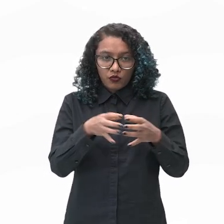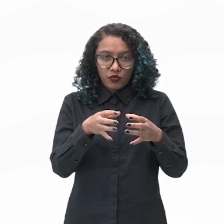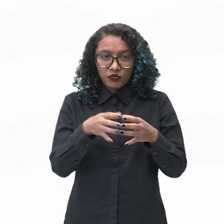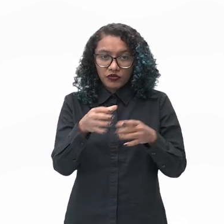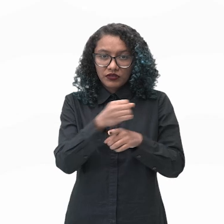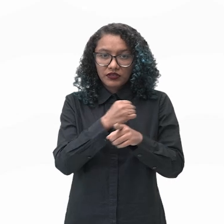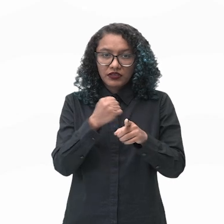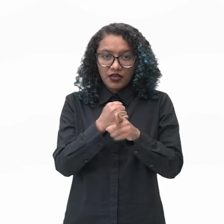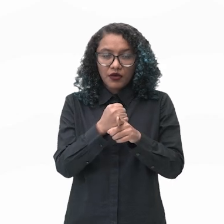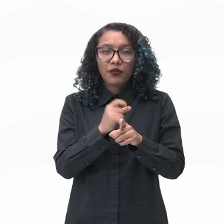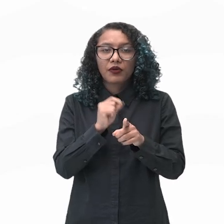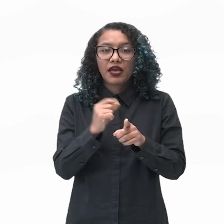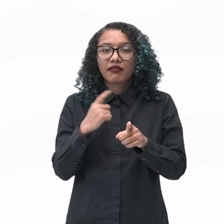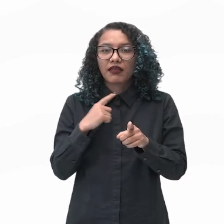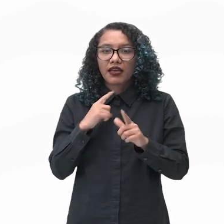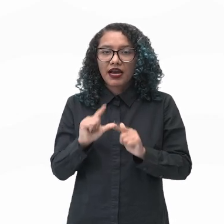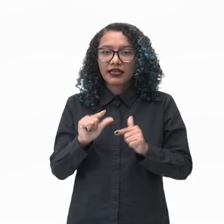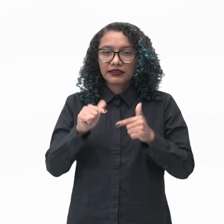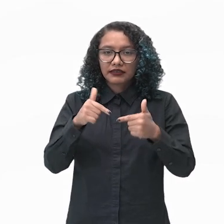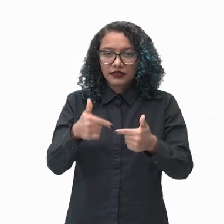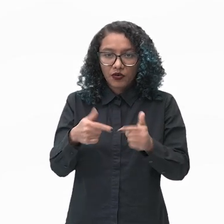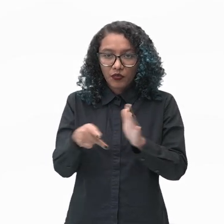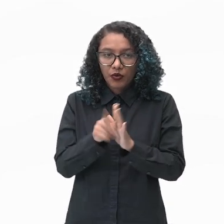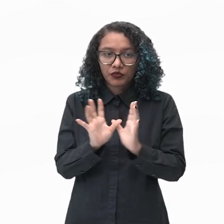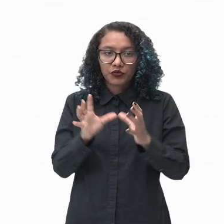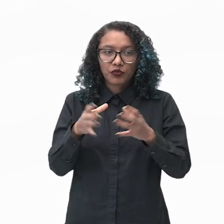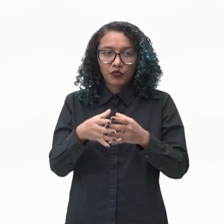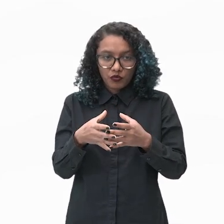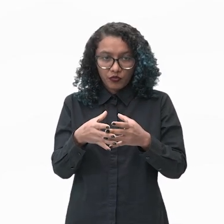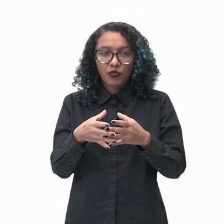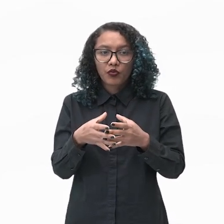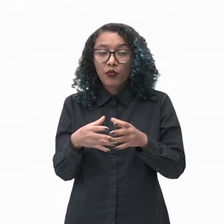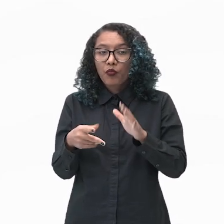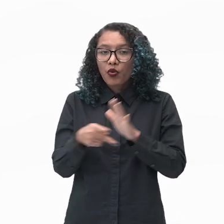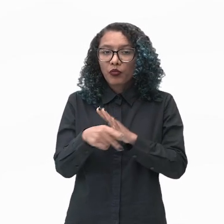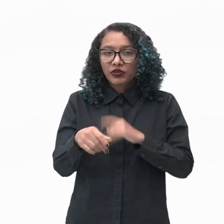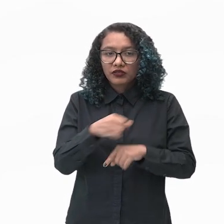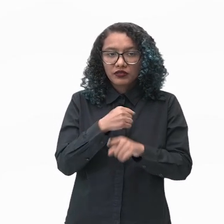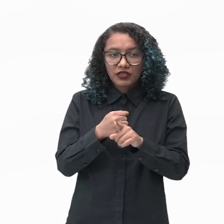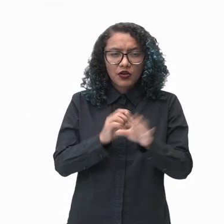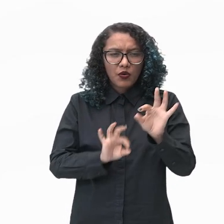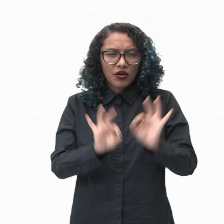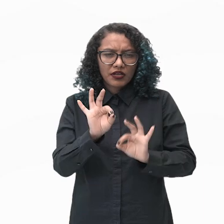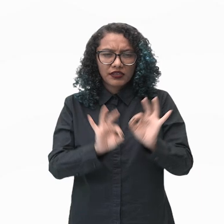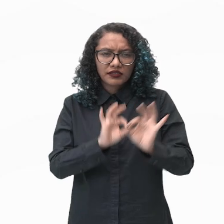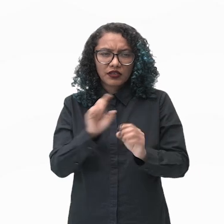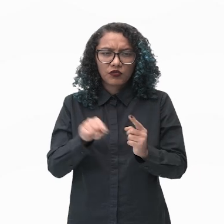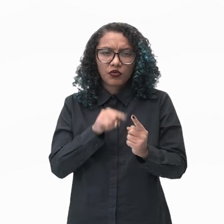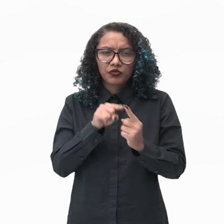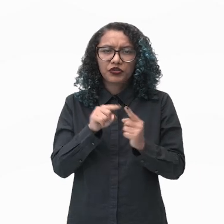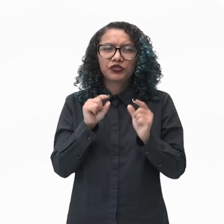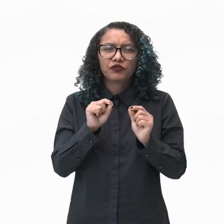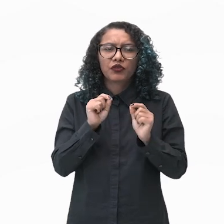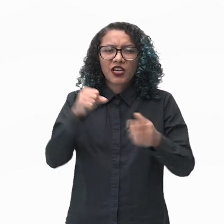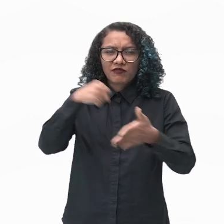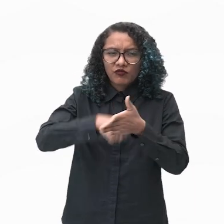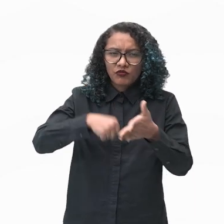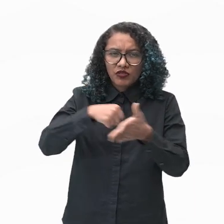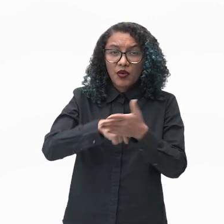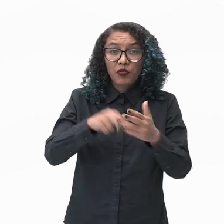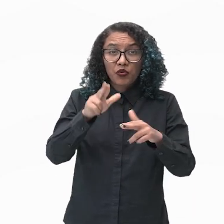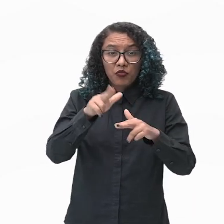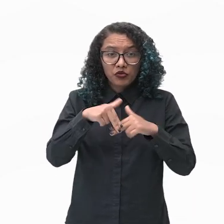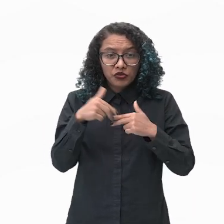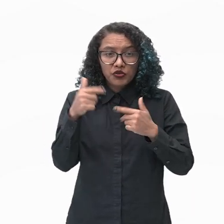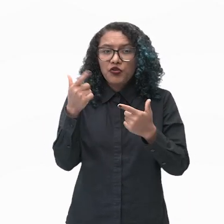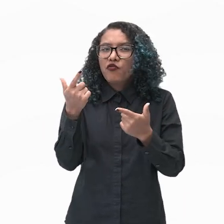coletivas mantidas por grupos organizados da sociedade que visam lutar por alguma causa social,